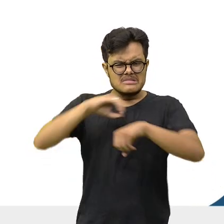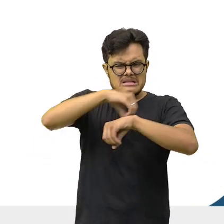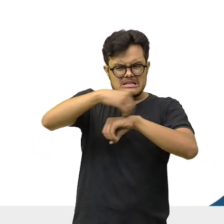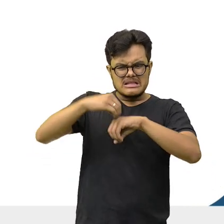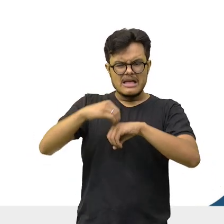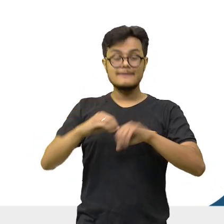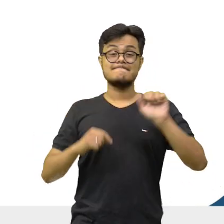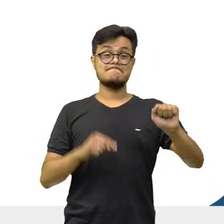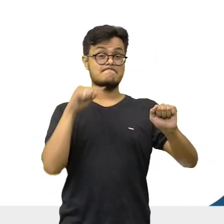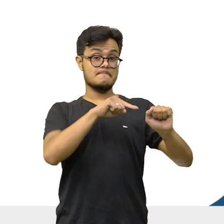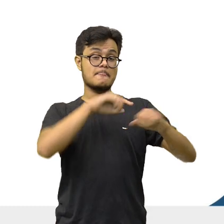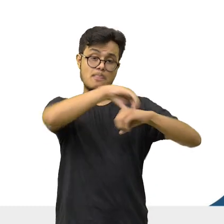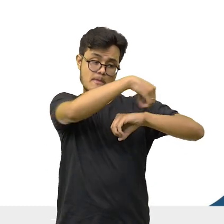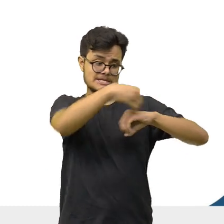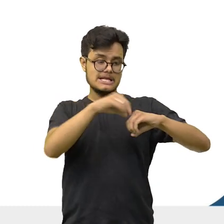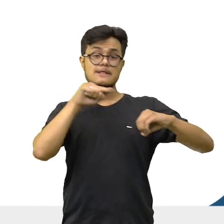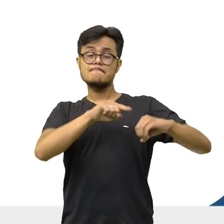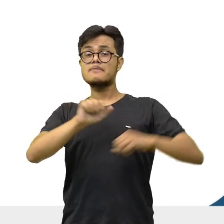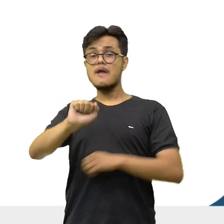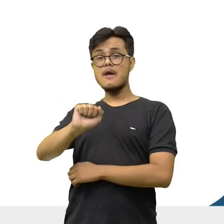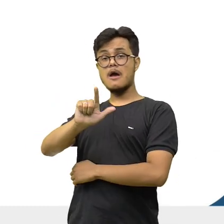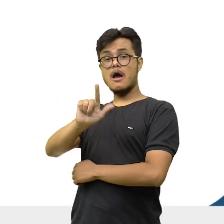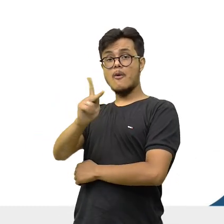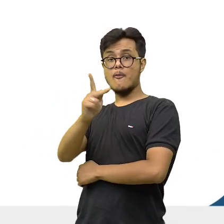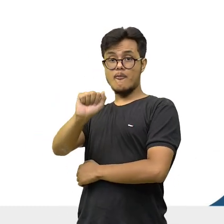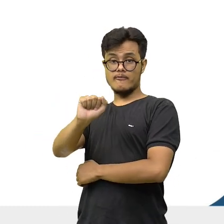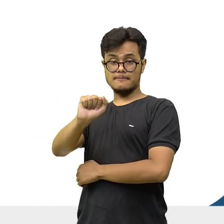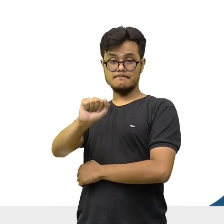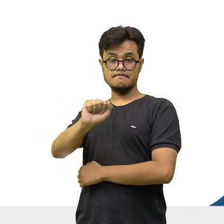alfa vão produzir